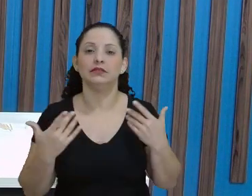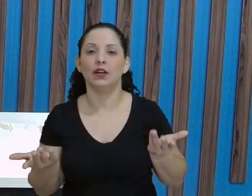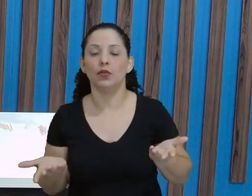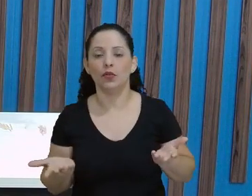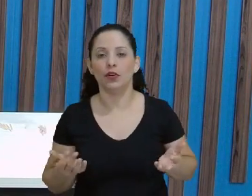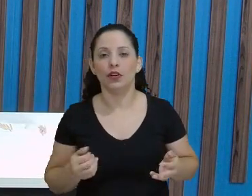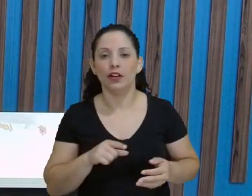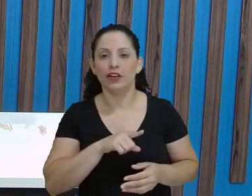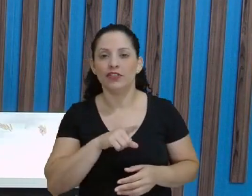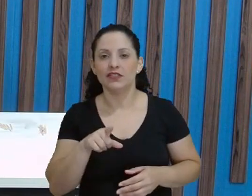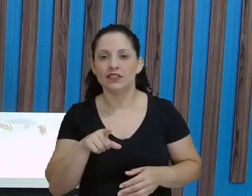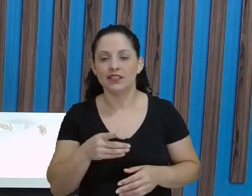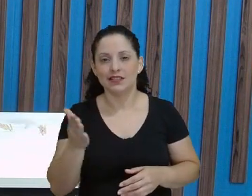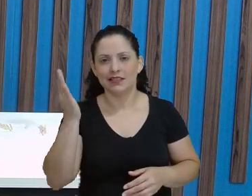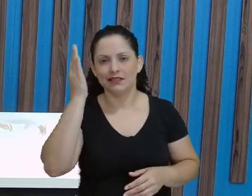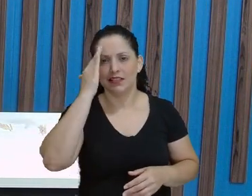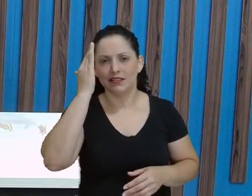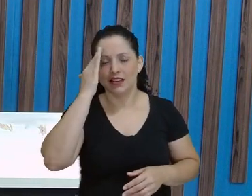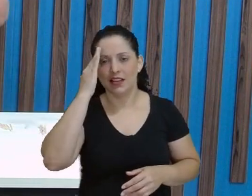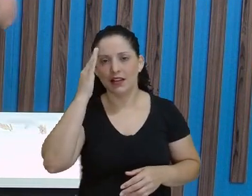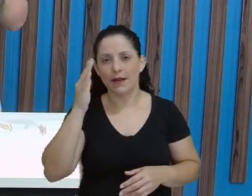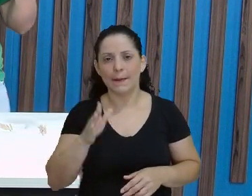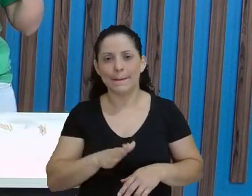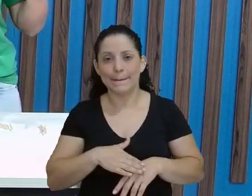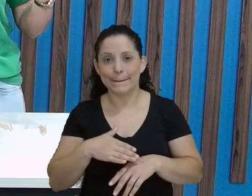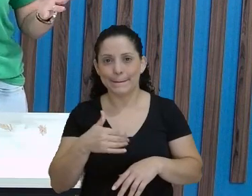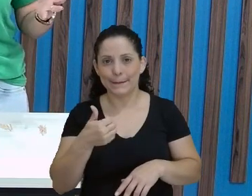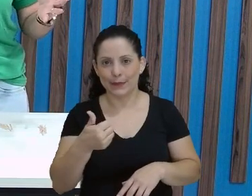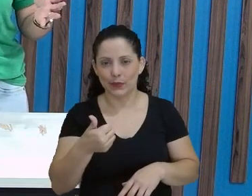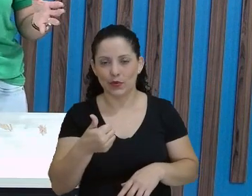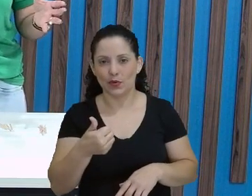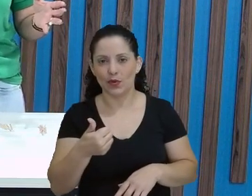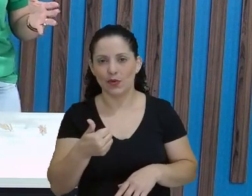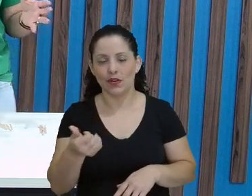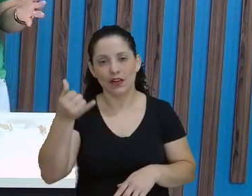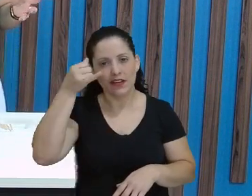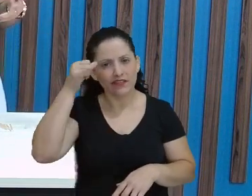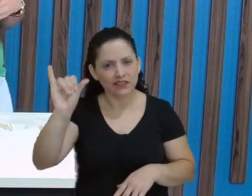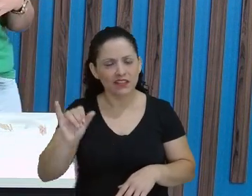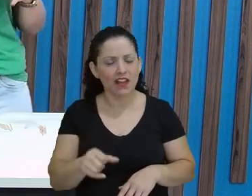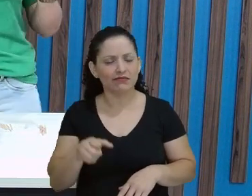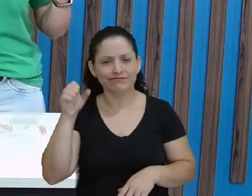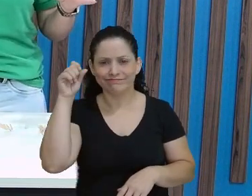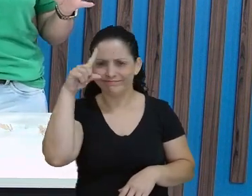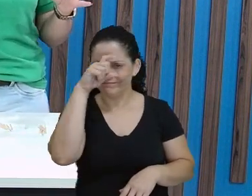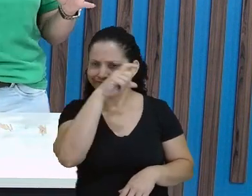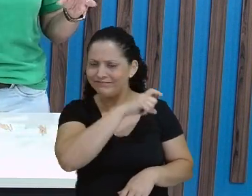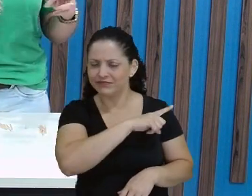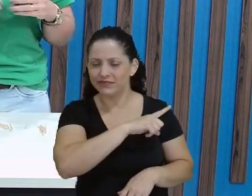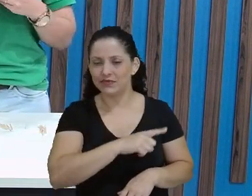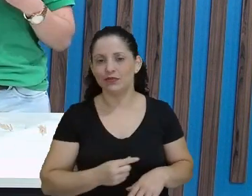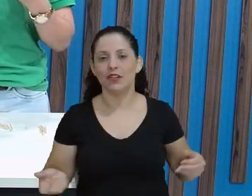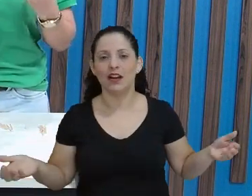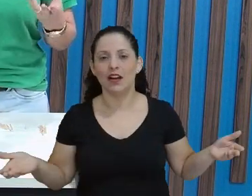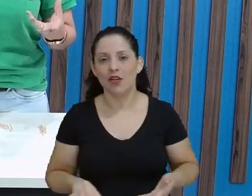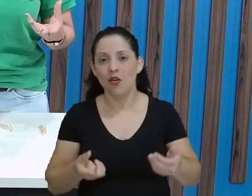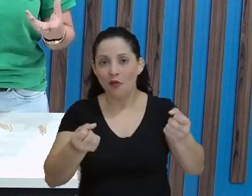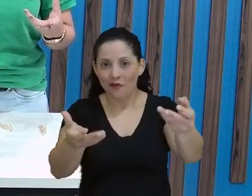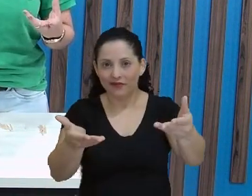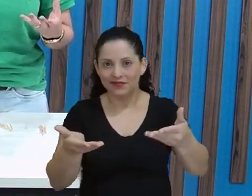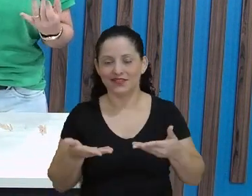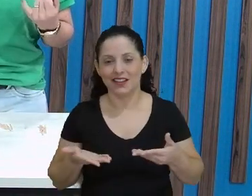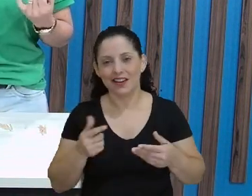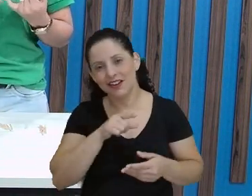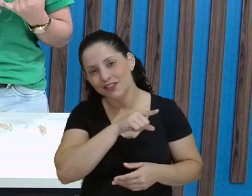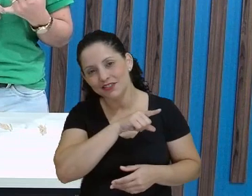para vocês entenderem um pouquinho, né, para não ficar tão difícil, eu vou convidar vocês a também fazerem